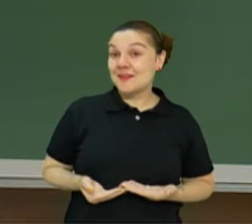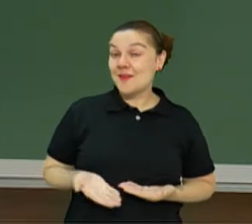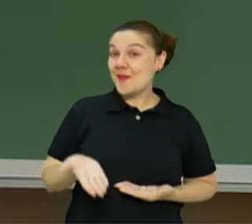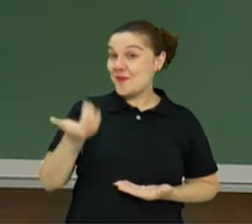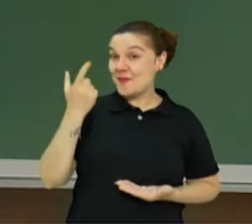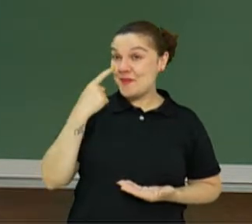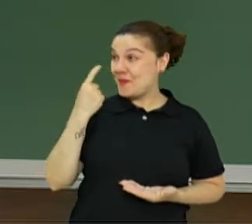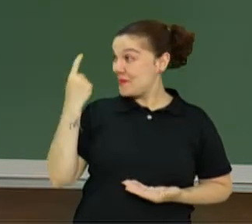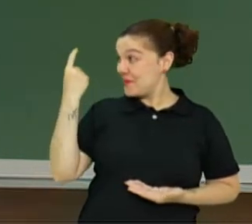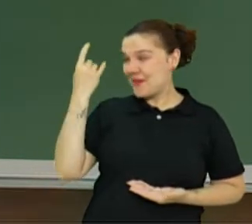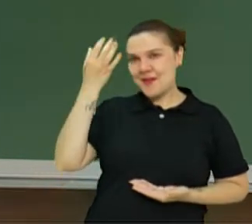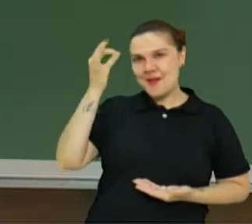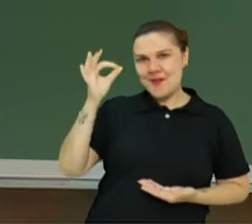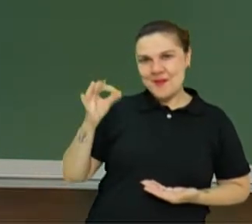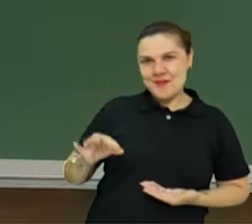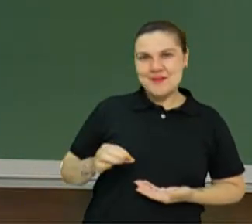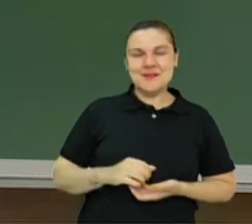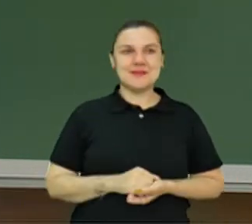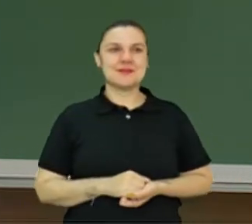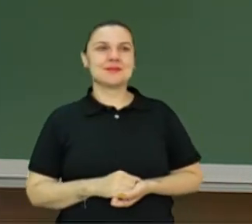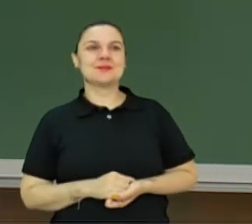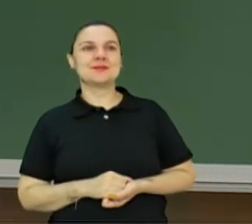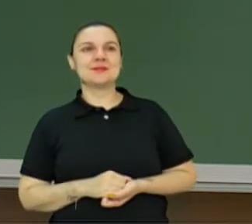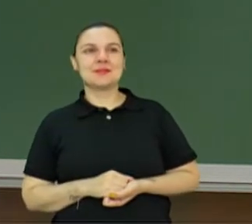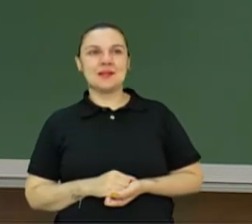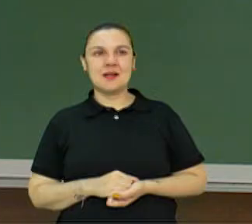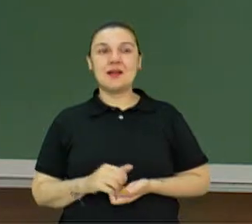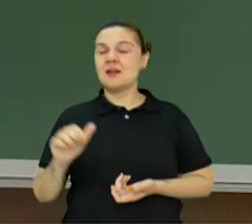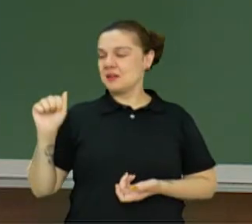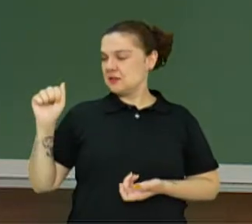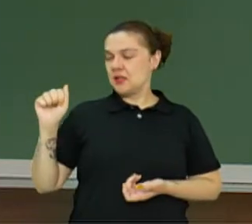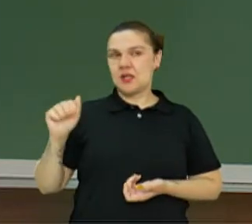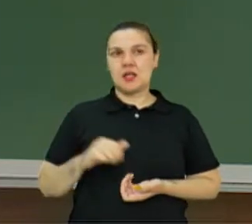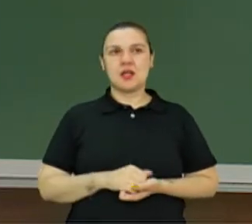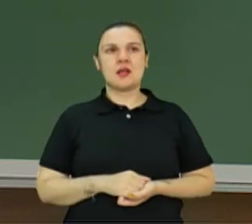Vamos lá então fazer a correção? Letra A,